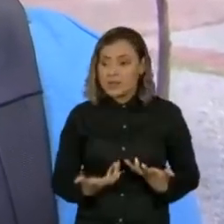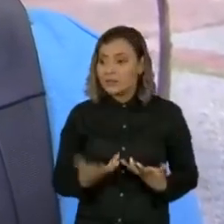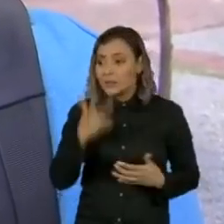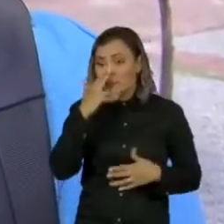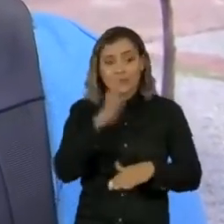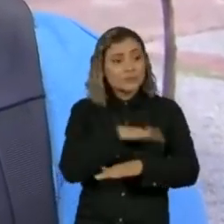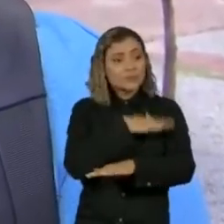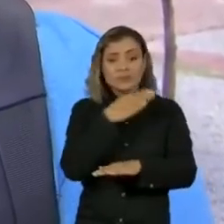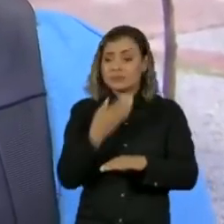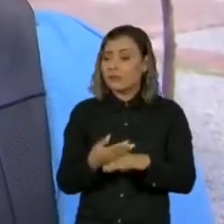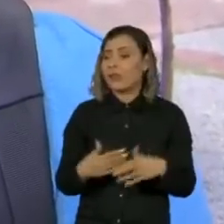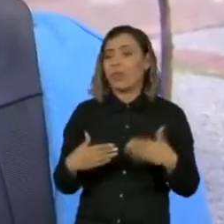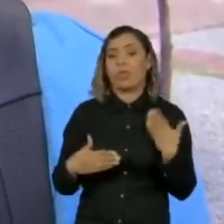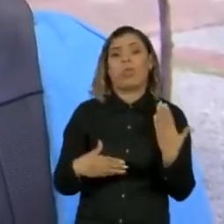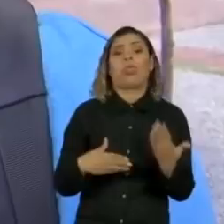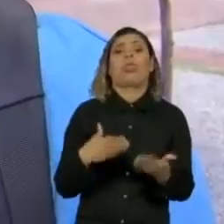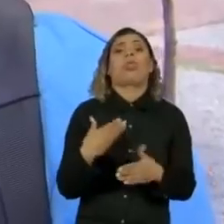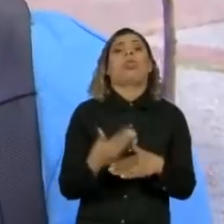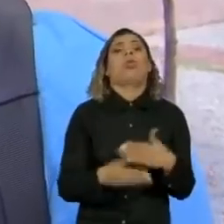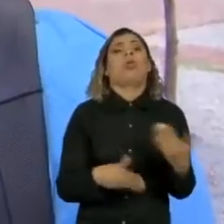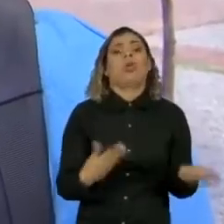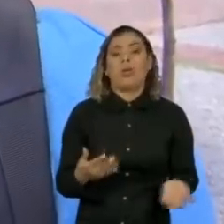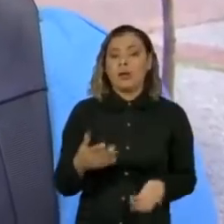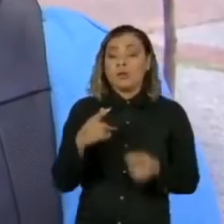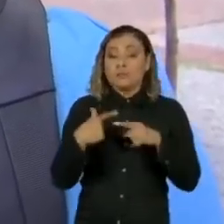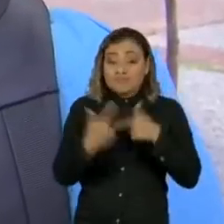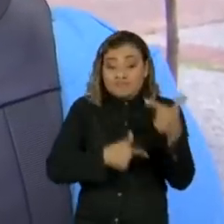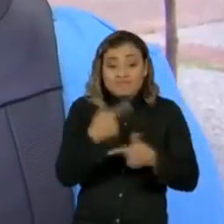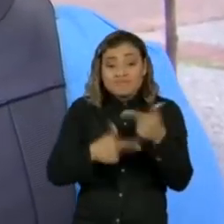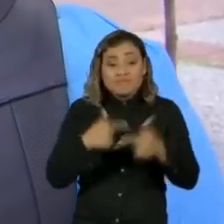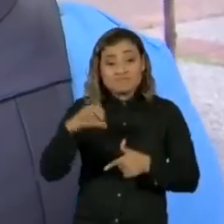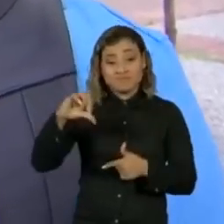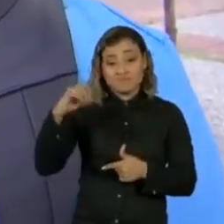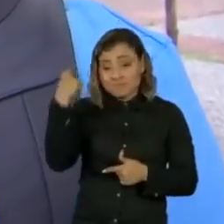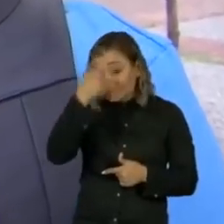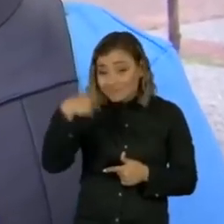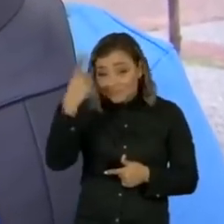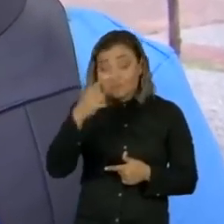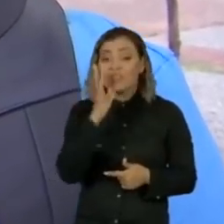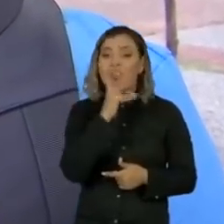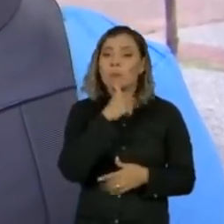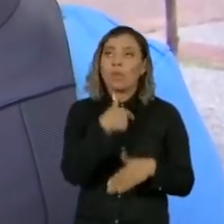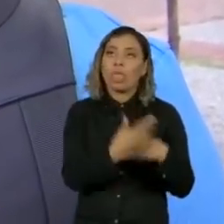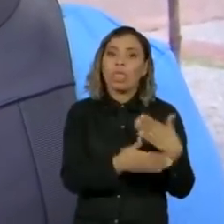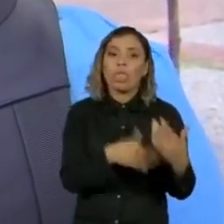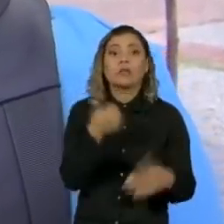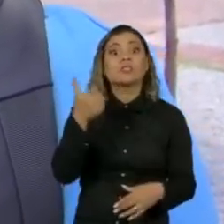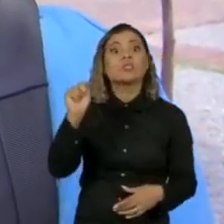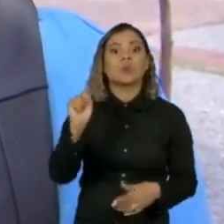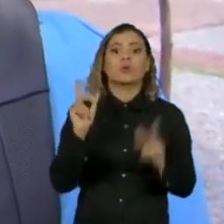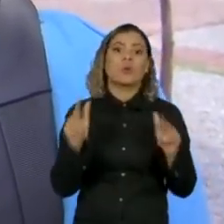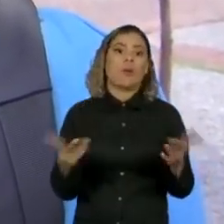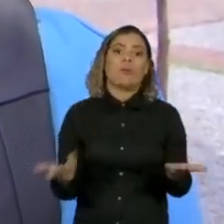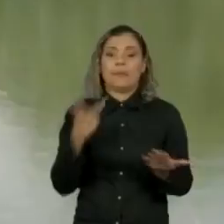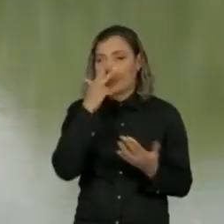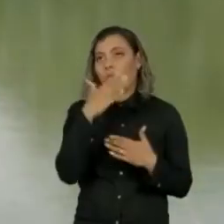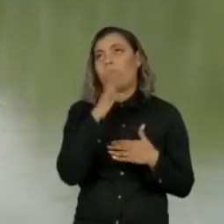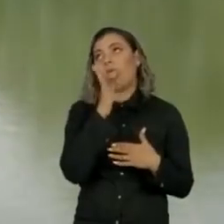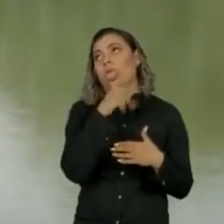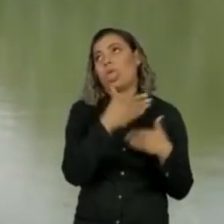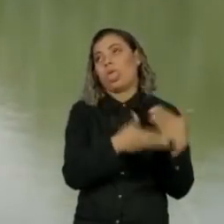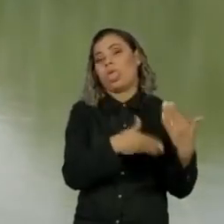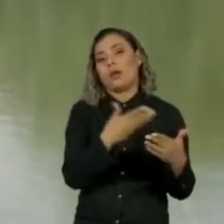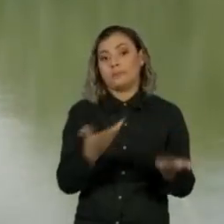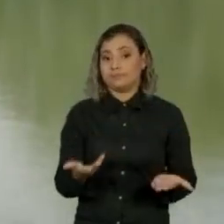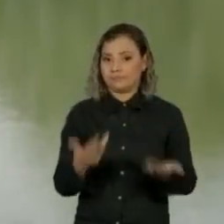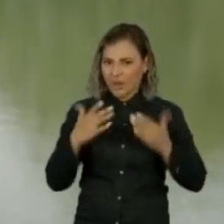não rende. Parece que tipo as horas do trabalho, as 9 horas, demoram 18 horas. Demora muito mais para passar. Não há